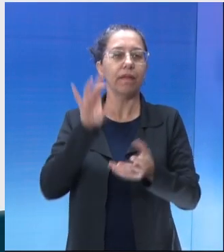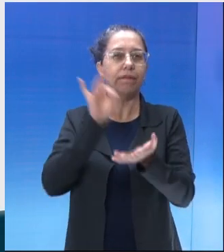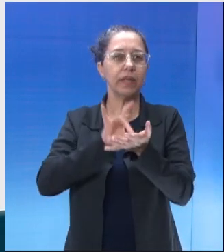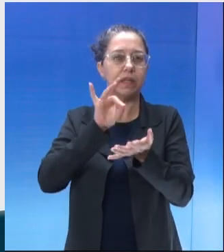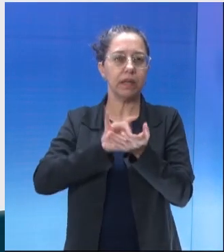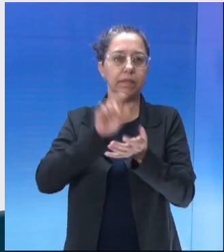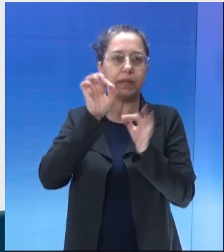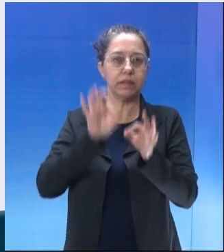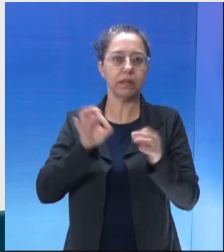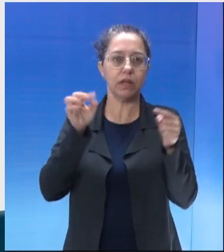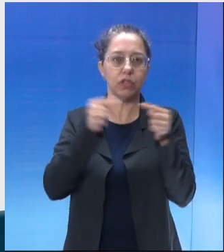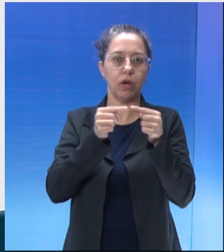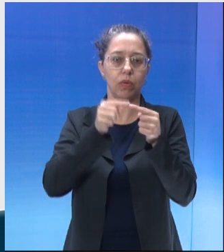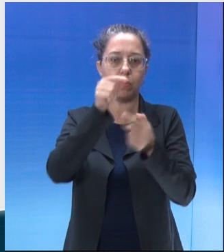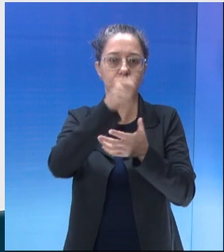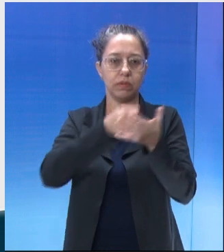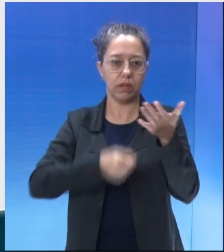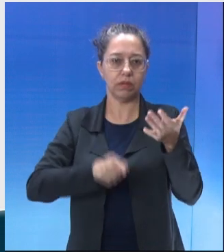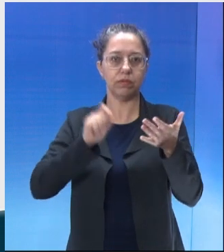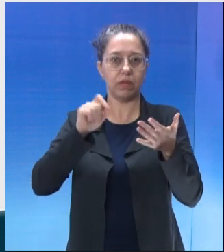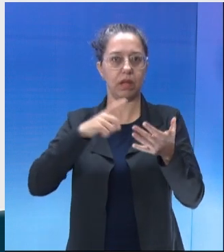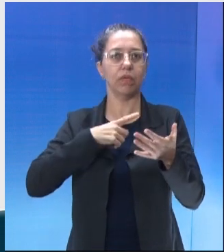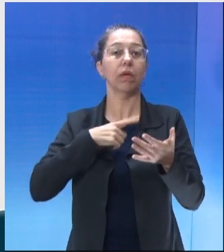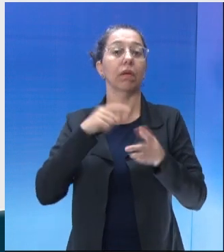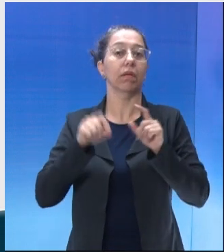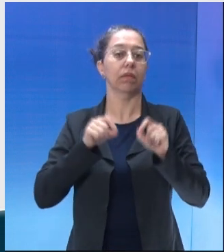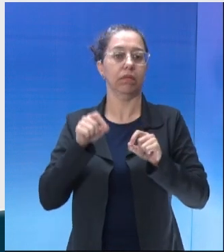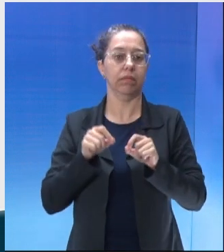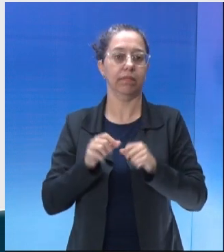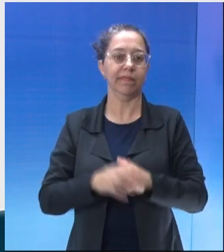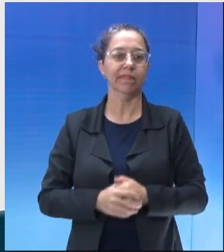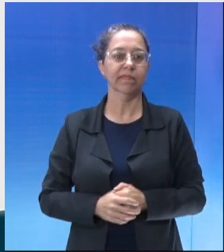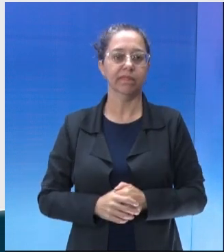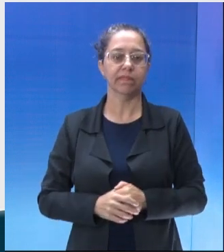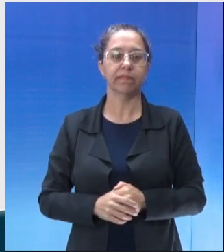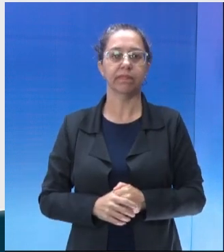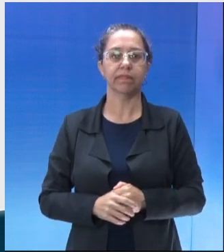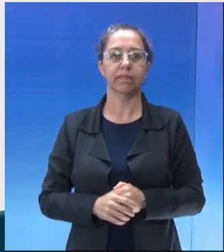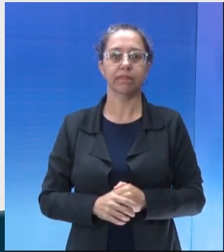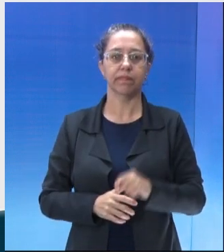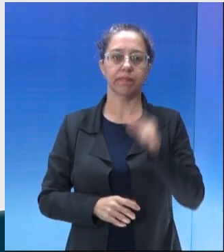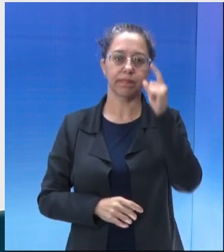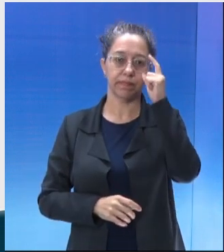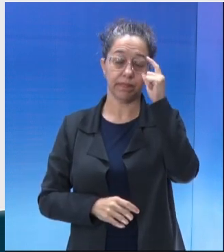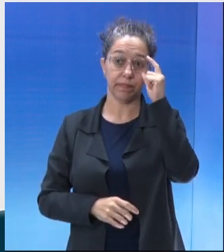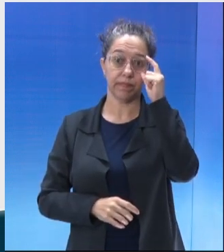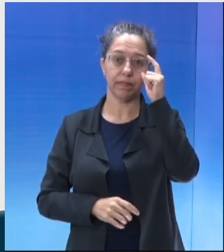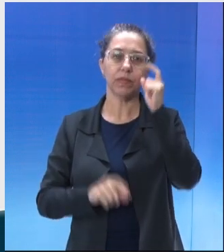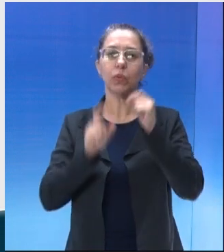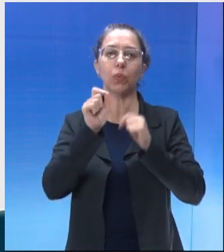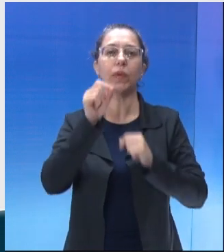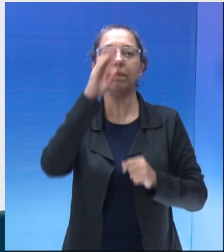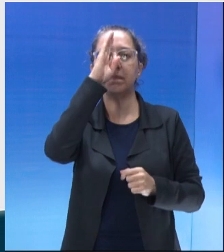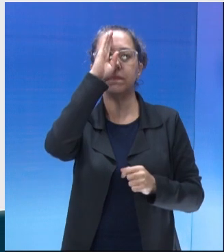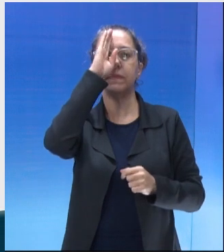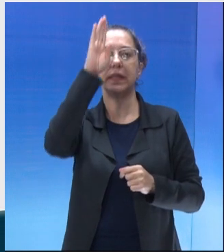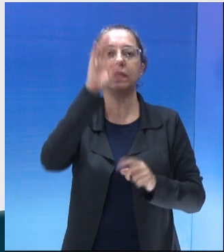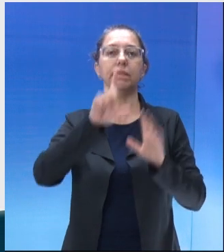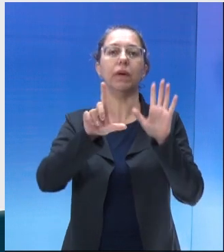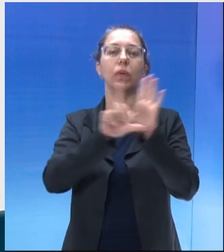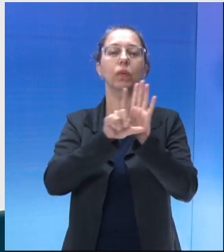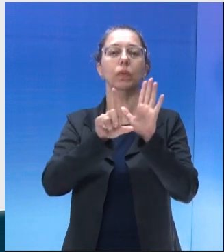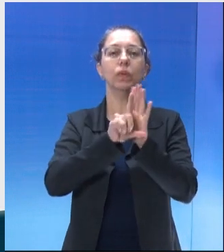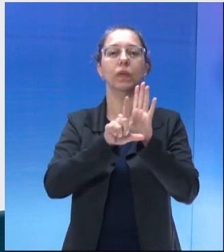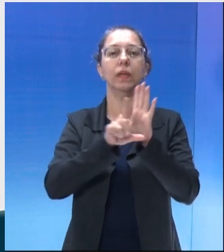no texto acentuou o processo de... O que é que foi acentuado com a lei de